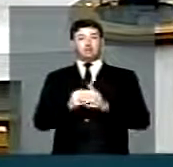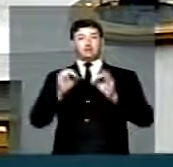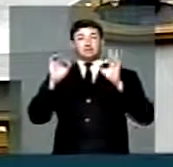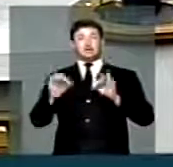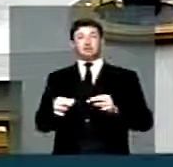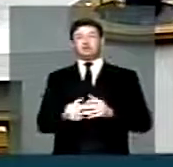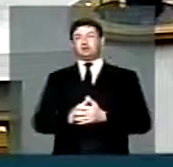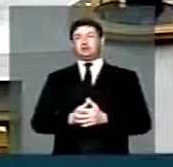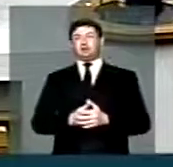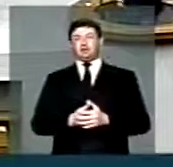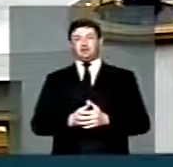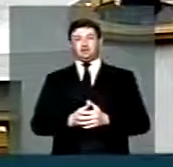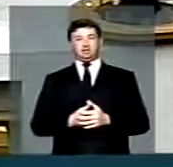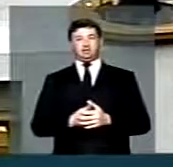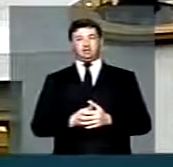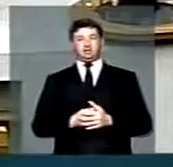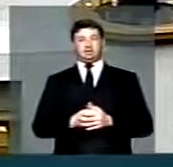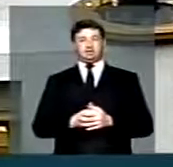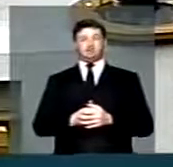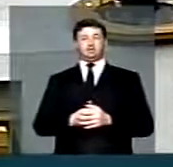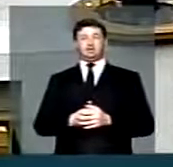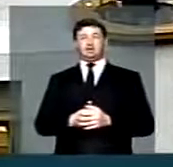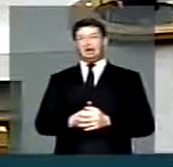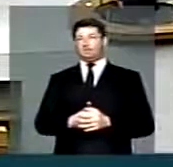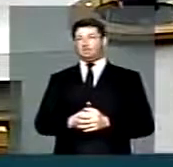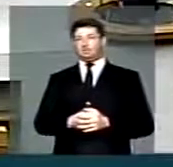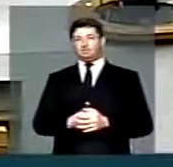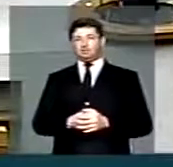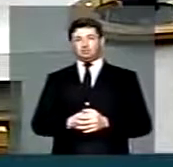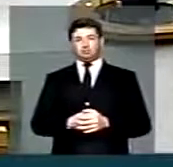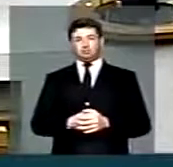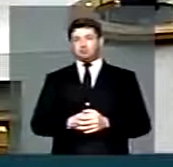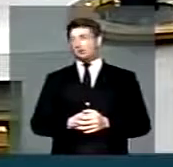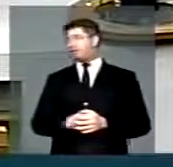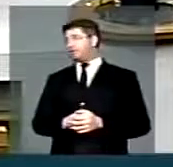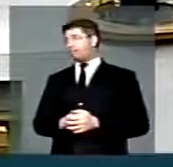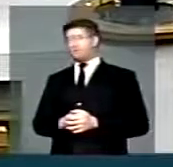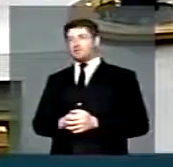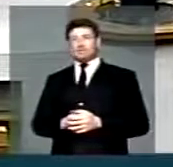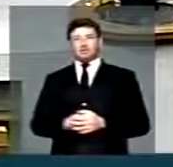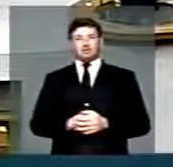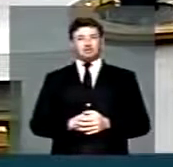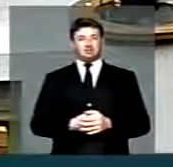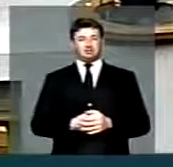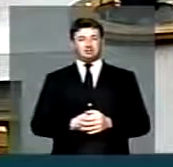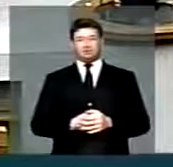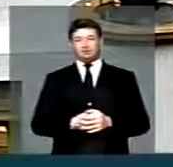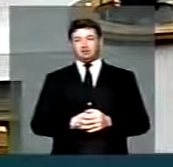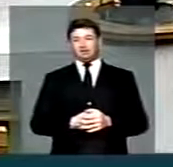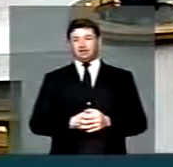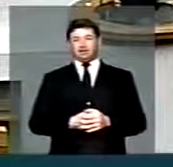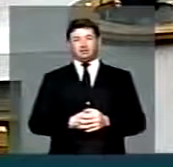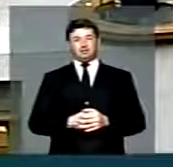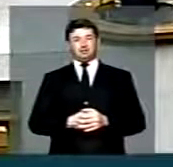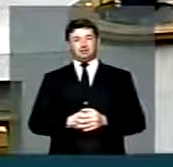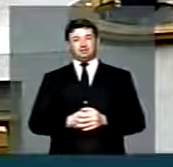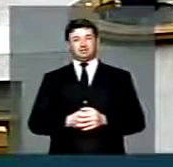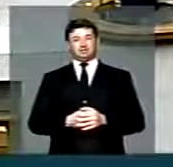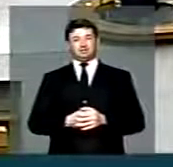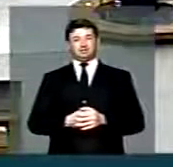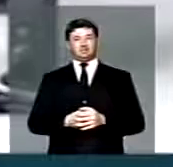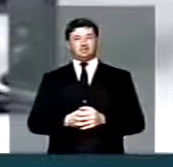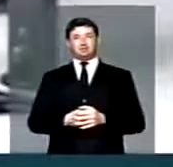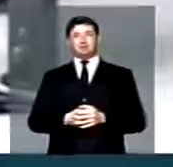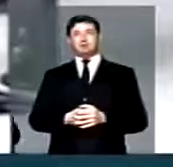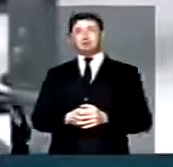do governo, onde falta cuidado dos governos, a gente chega dentro daquele G100. O Brasil tem